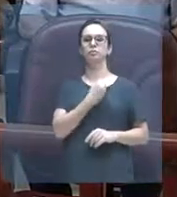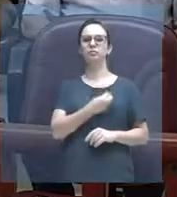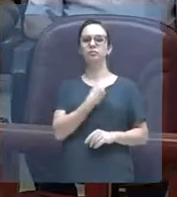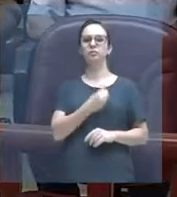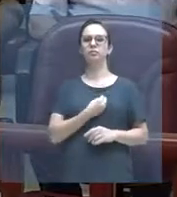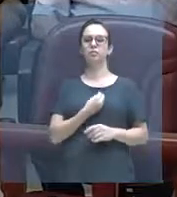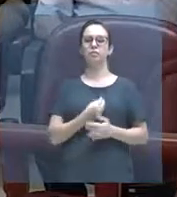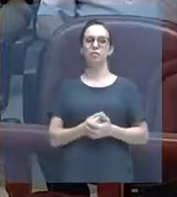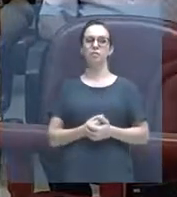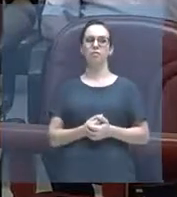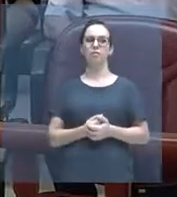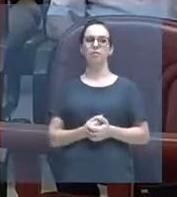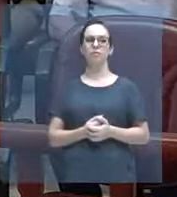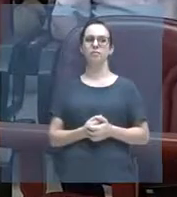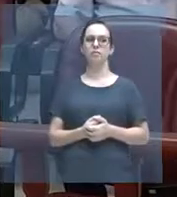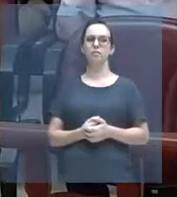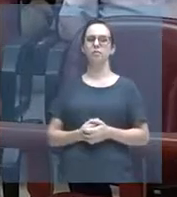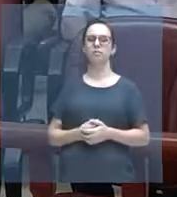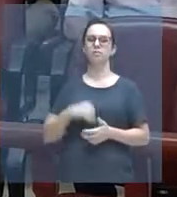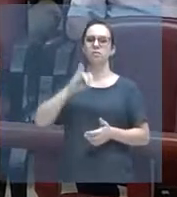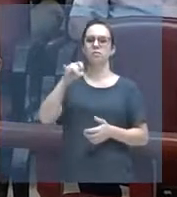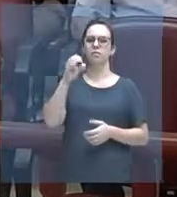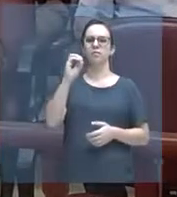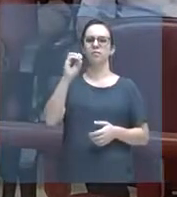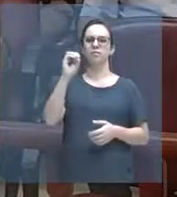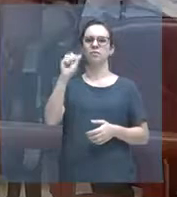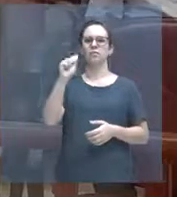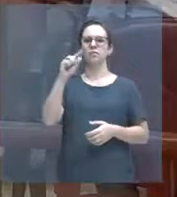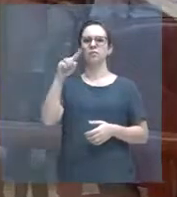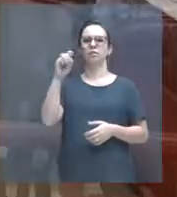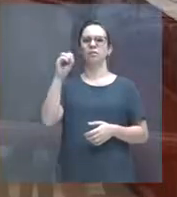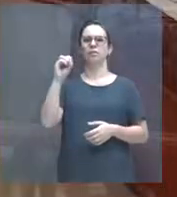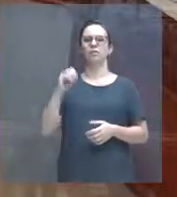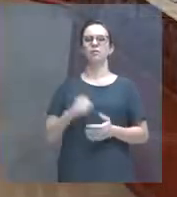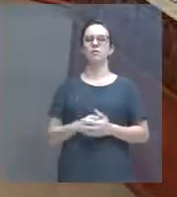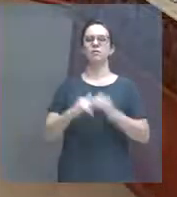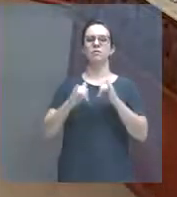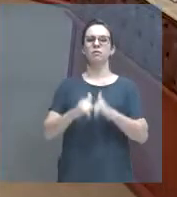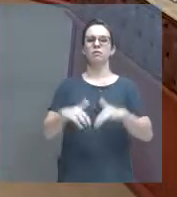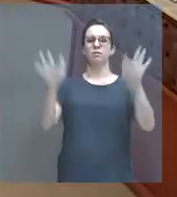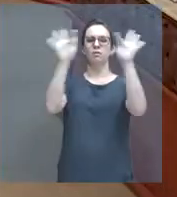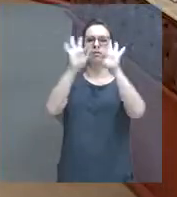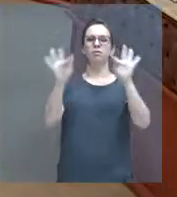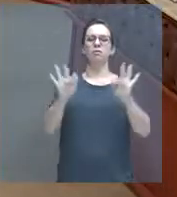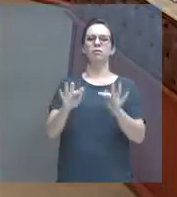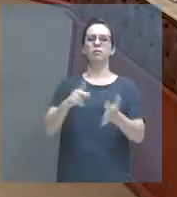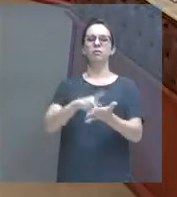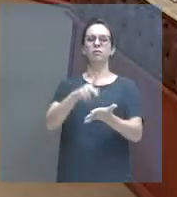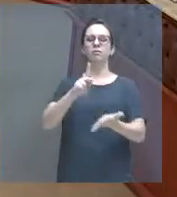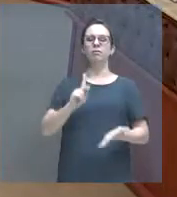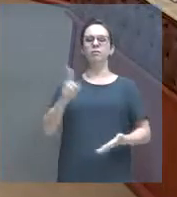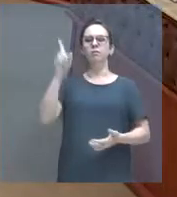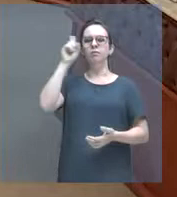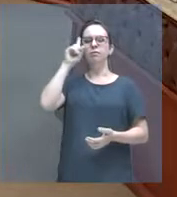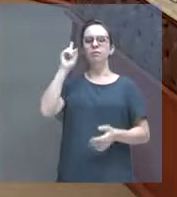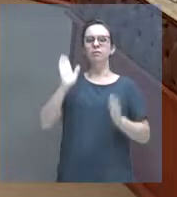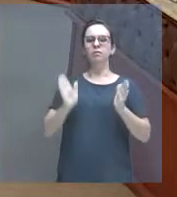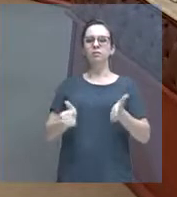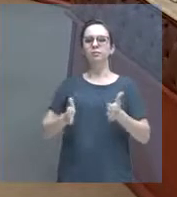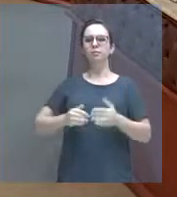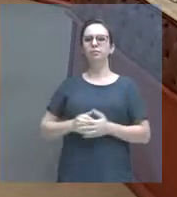fico muito feliz em fazer parte no dia de hoje né, quando eu fui